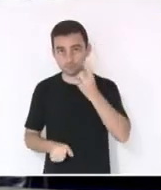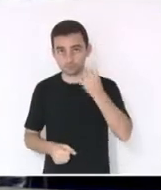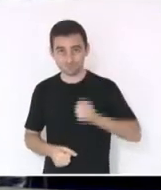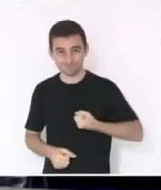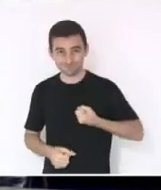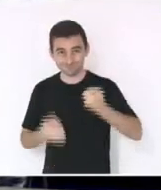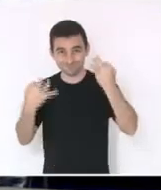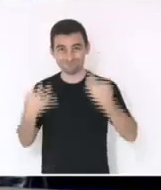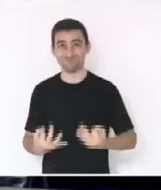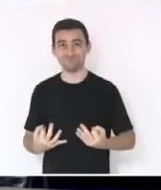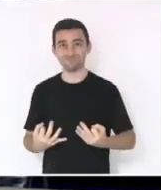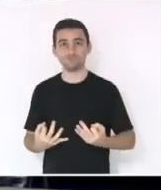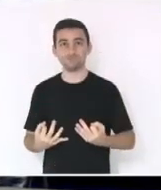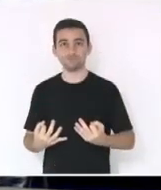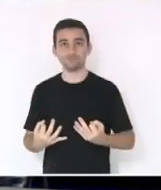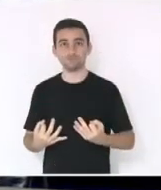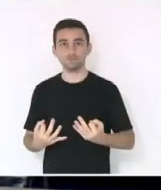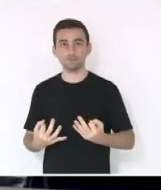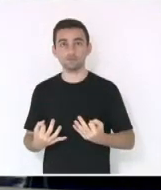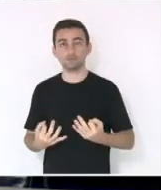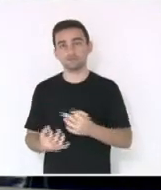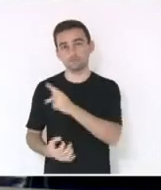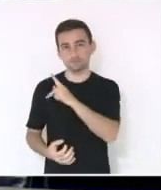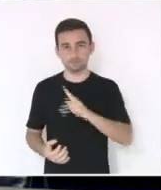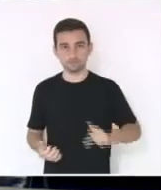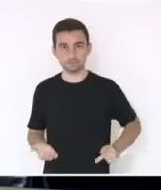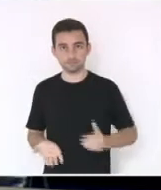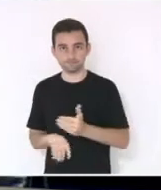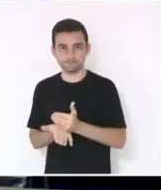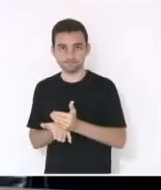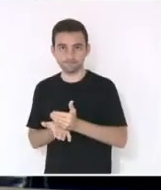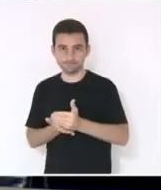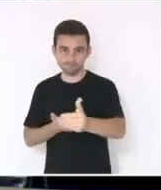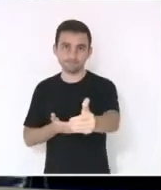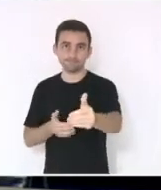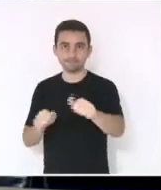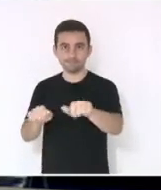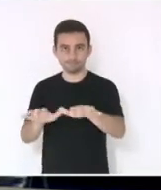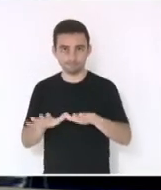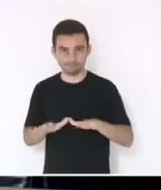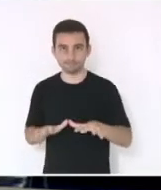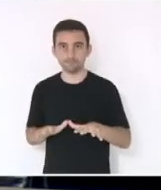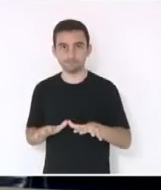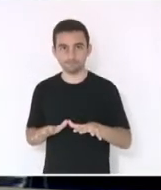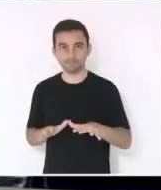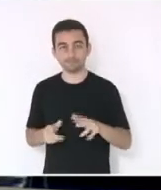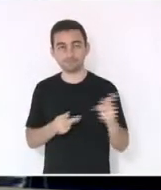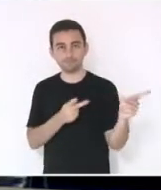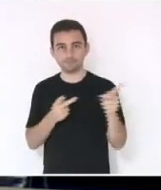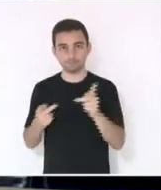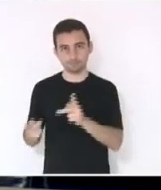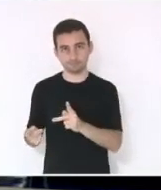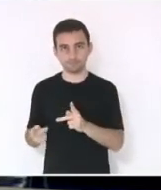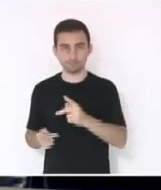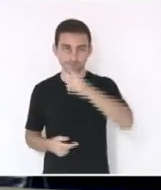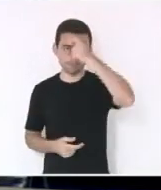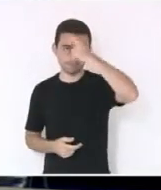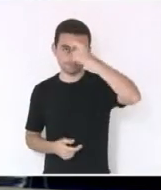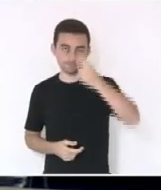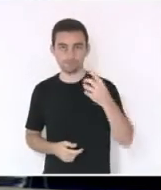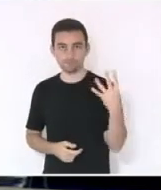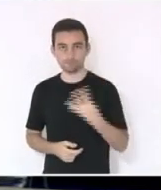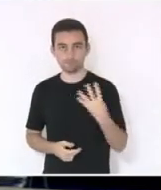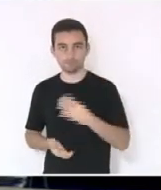senhor presidente declarou abertos os trabalhos e convidou o senhor deputado Maurício Studilac, quarto secretário,